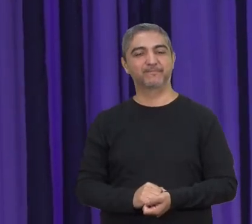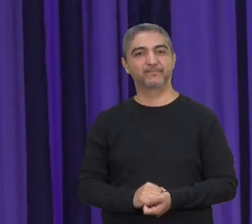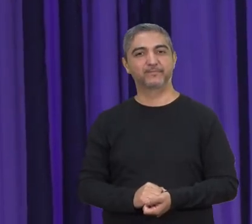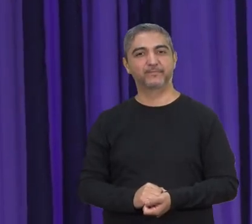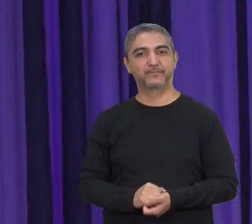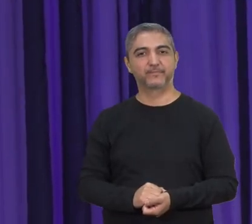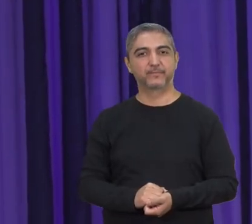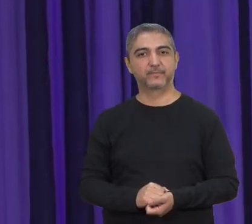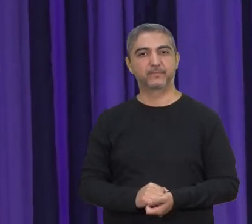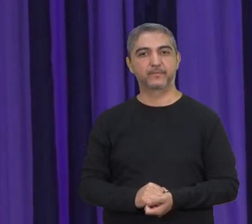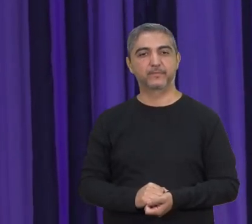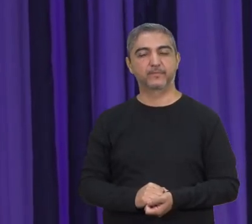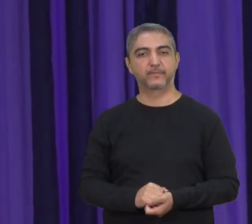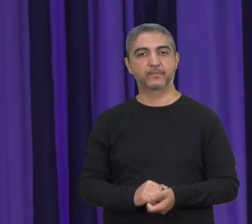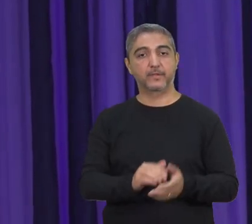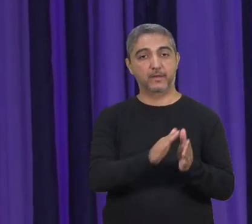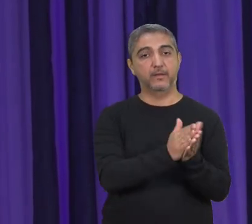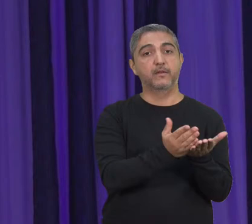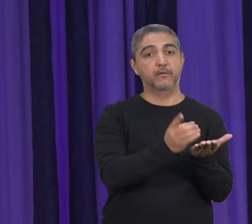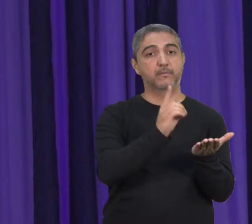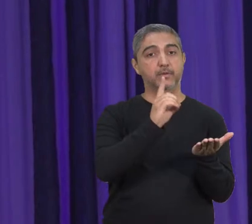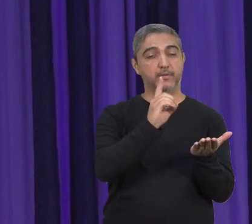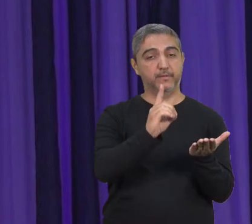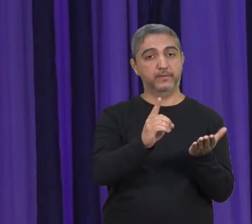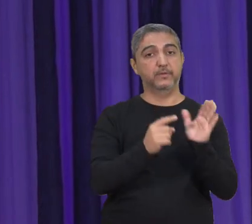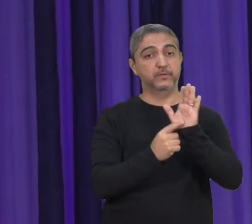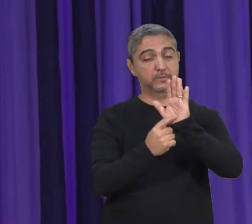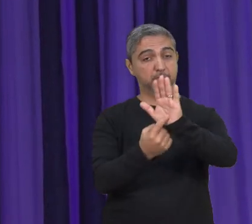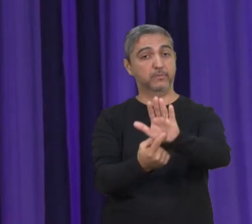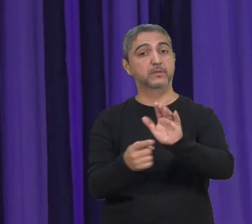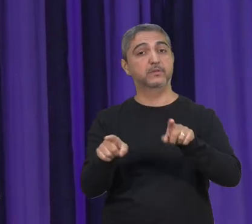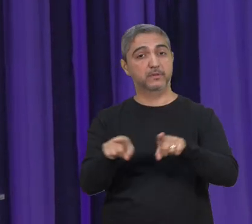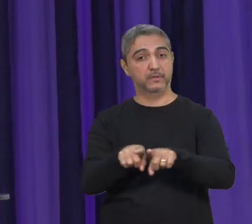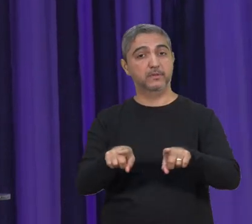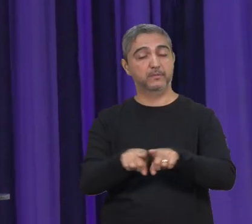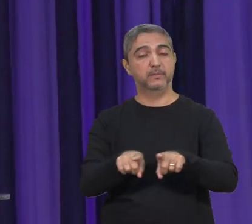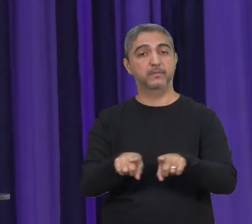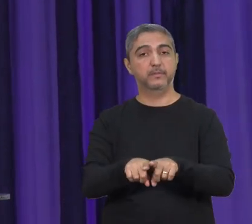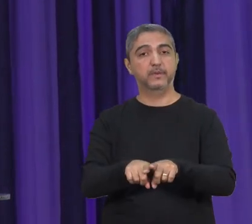A palavra de Deus também faz uma lista